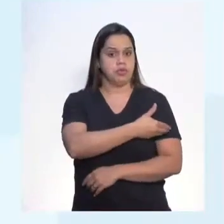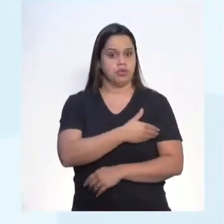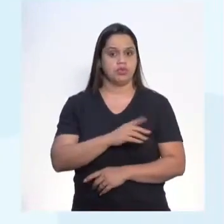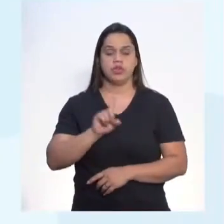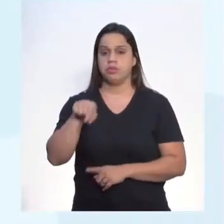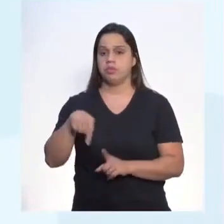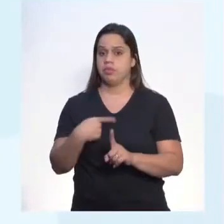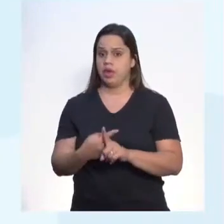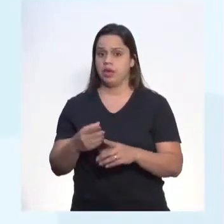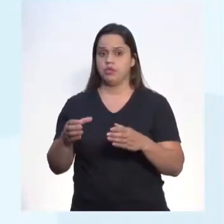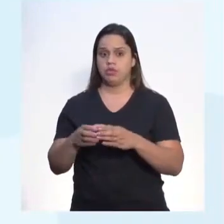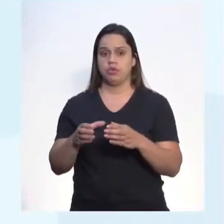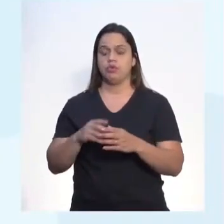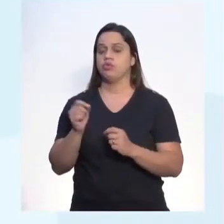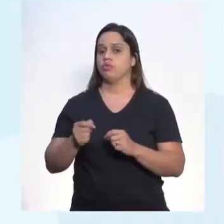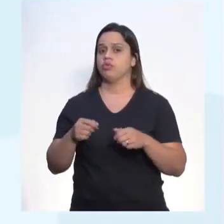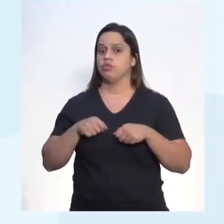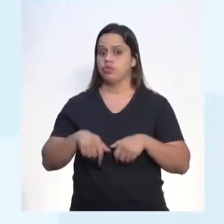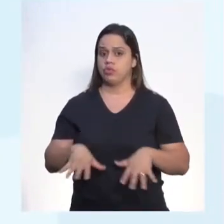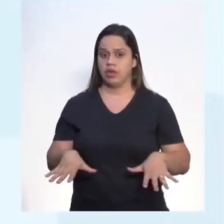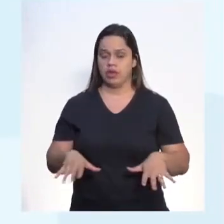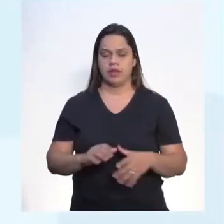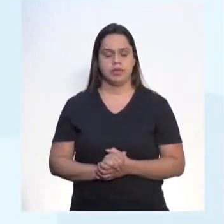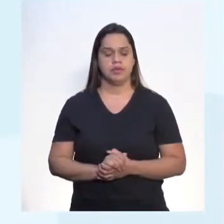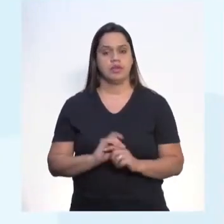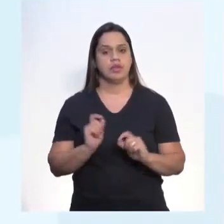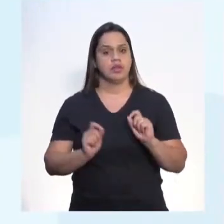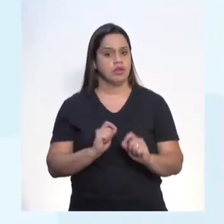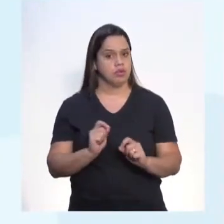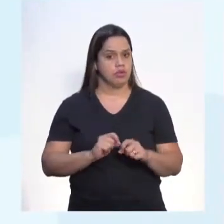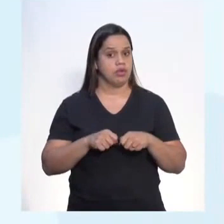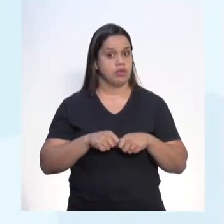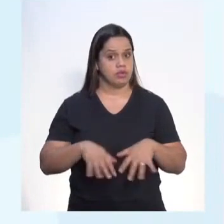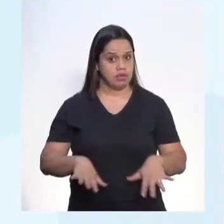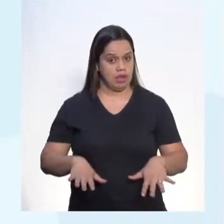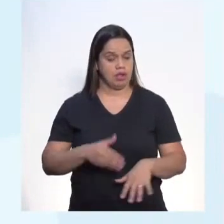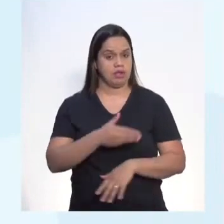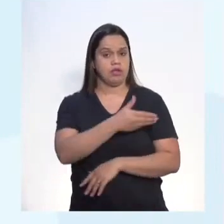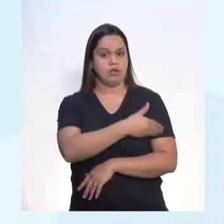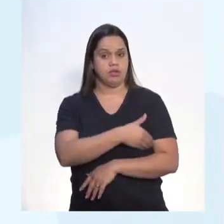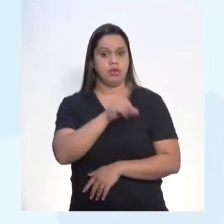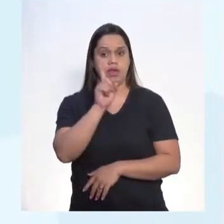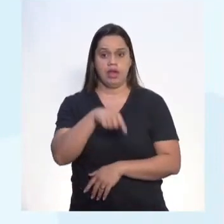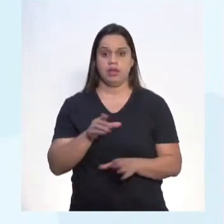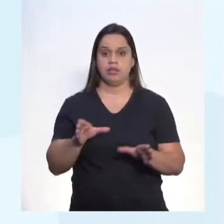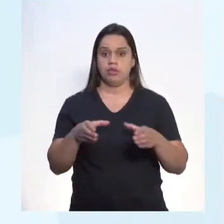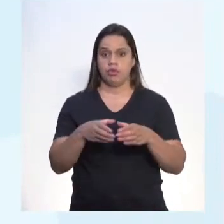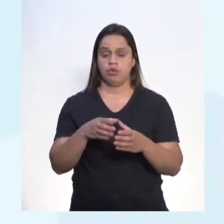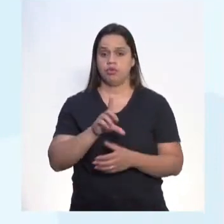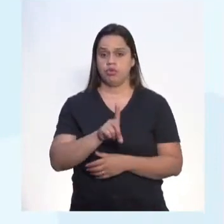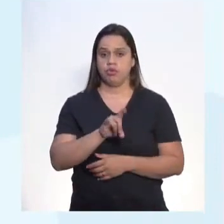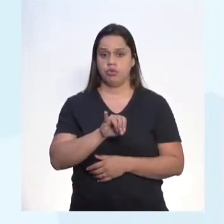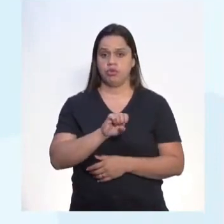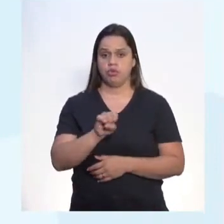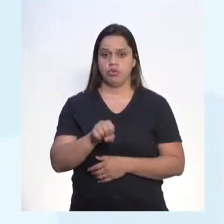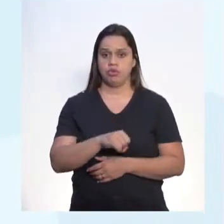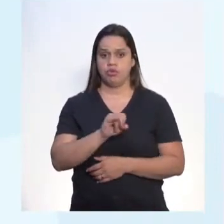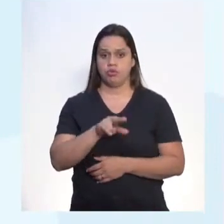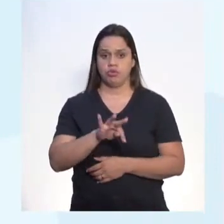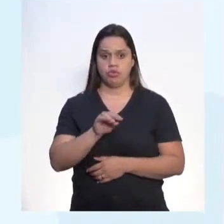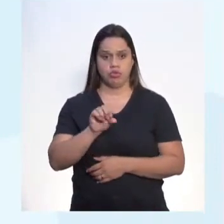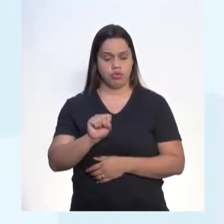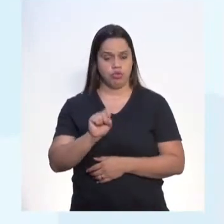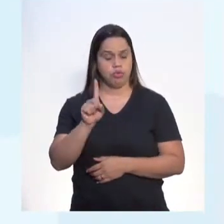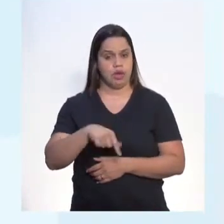de saias. Saia e blusa são conjuntos disjuntos. Para eu calcular o total